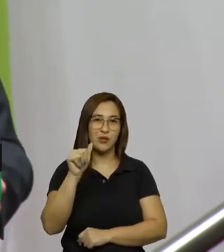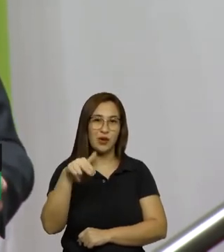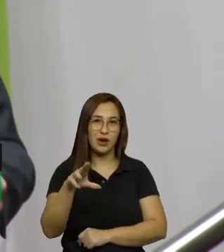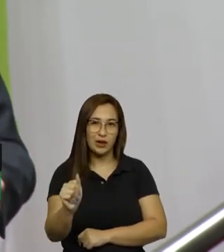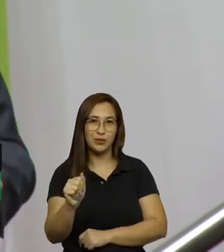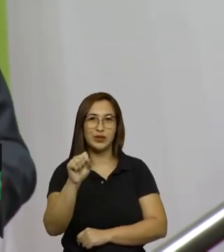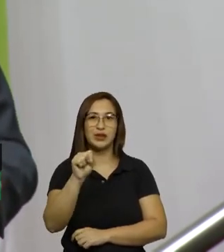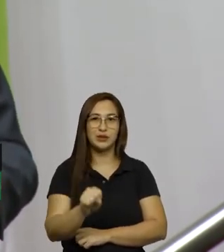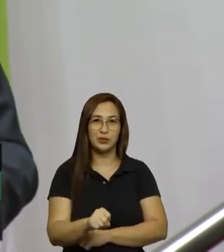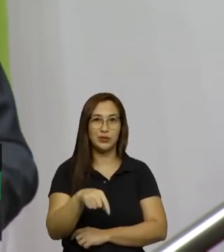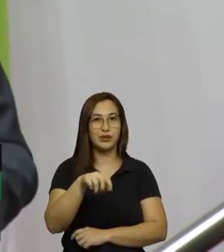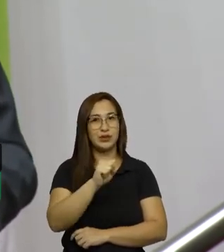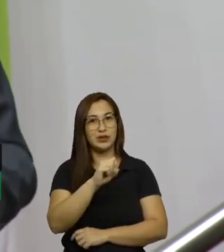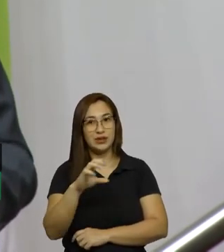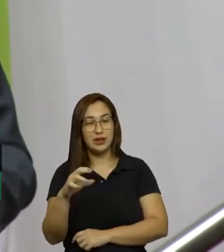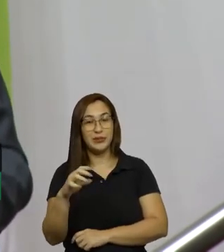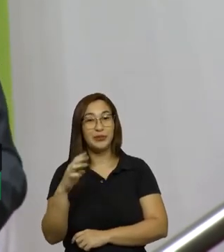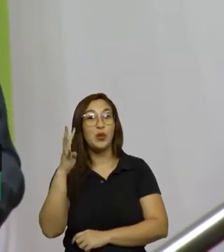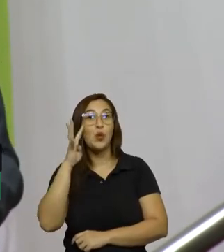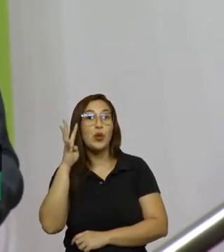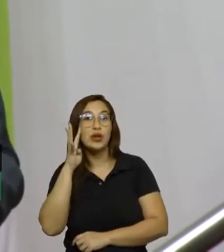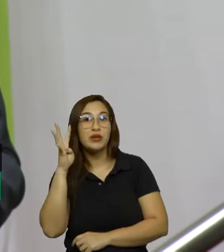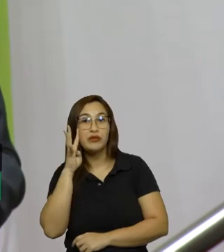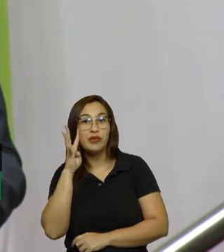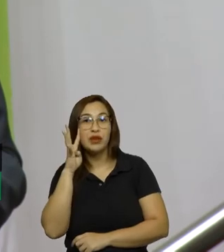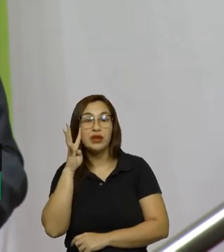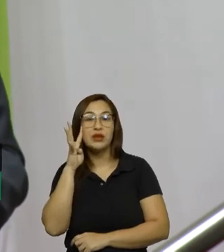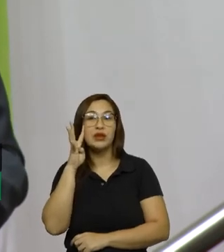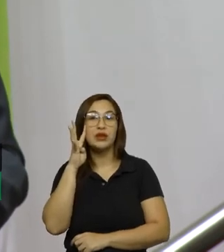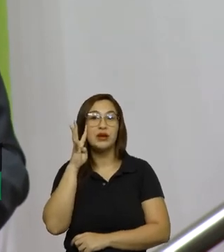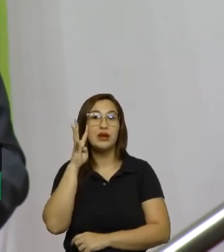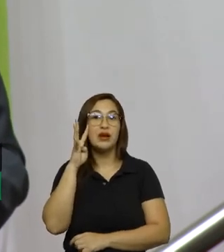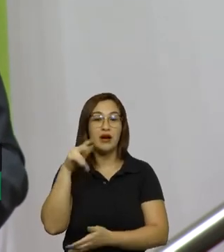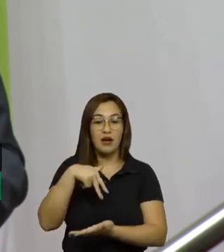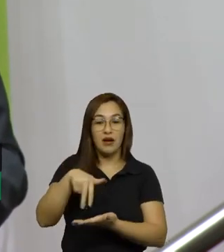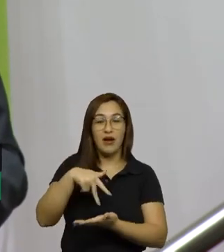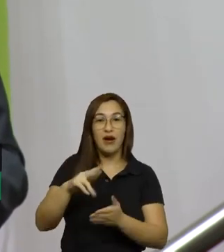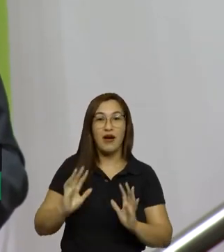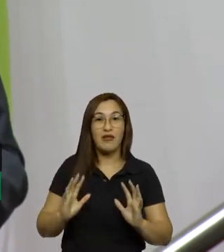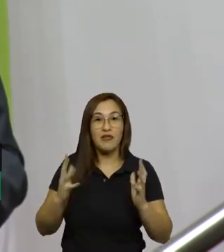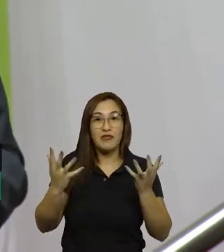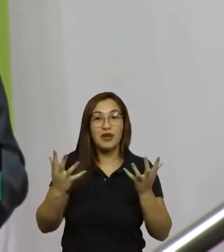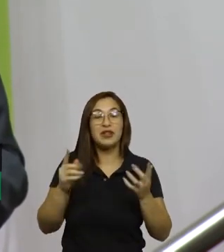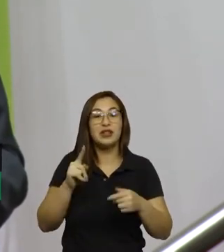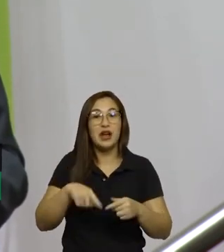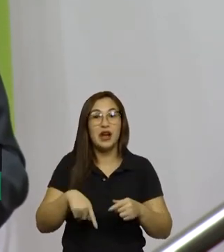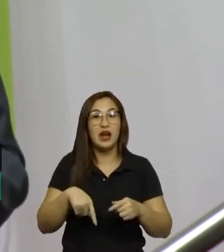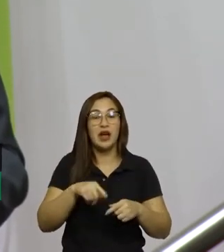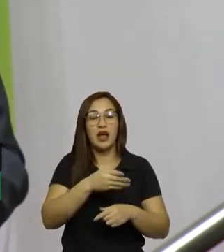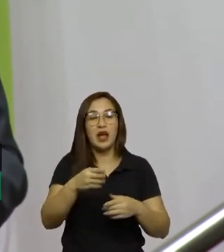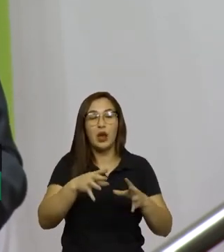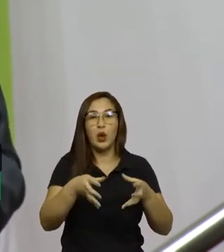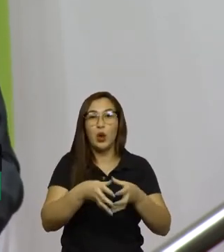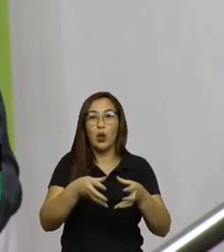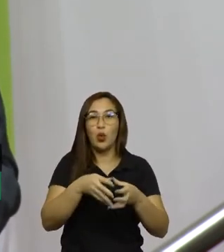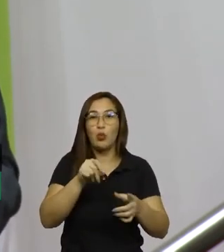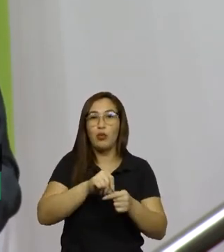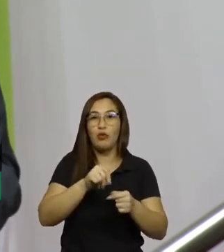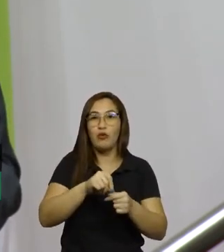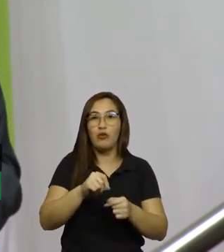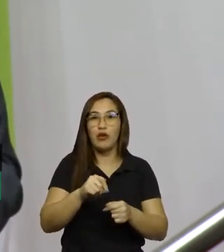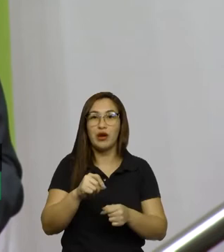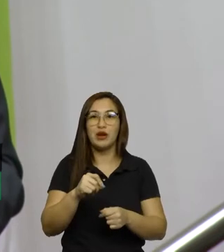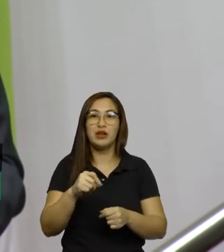dia 20, né, que é quarta-feira, o baile através da equipe e do grupo Nosso